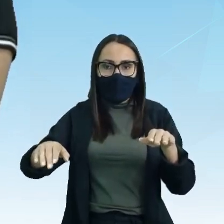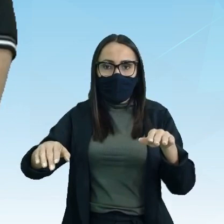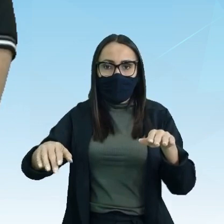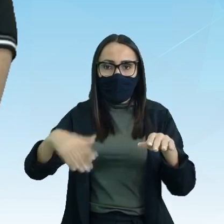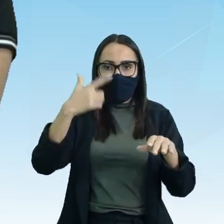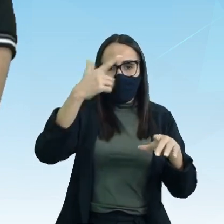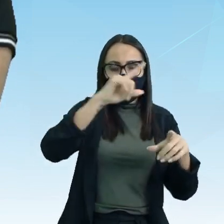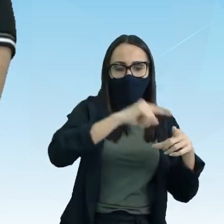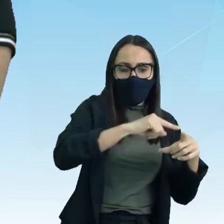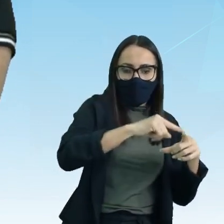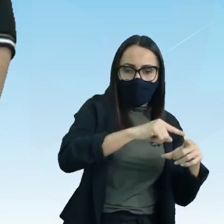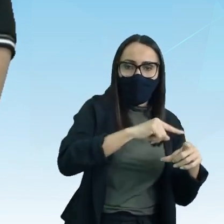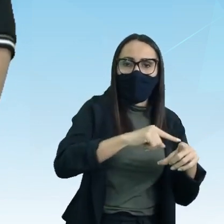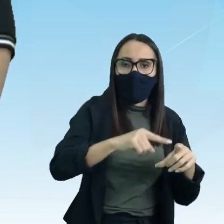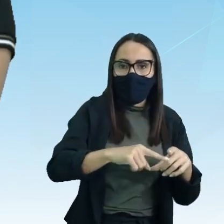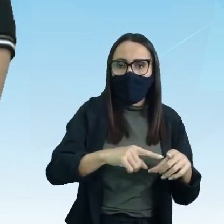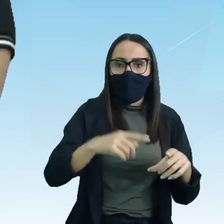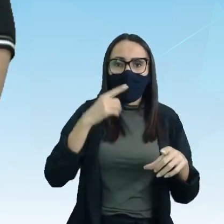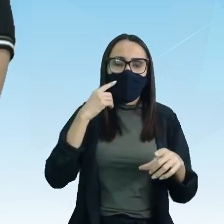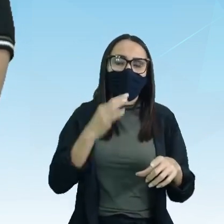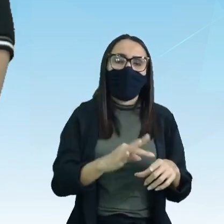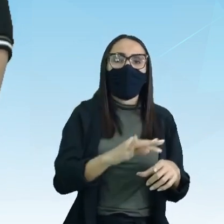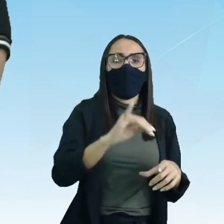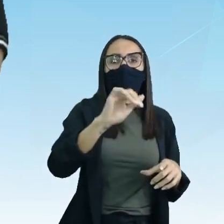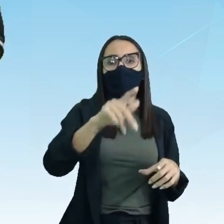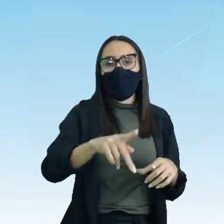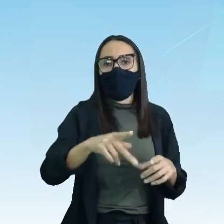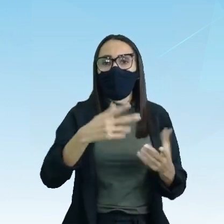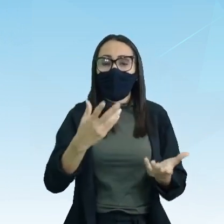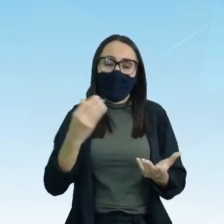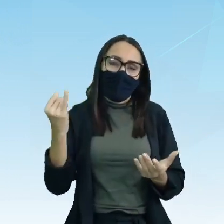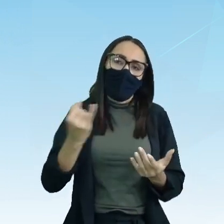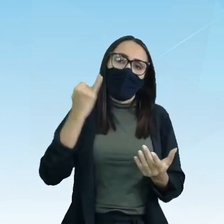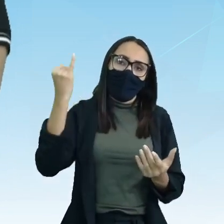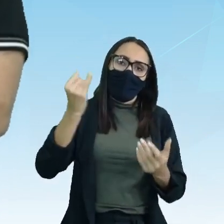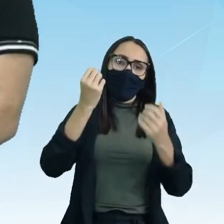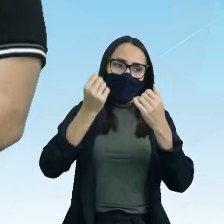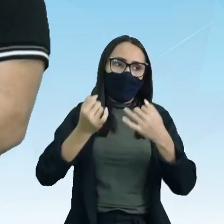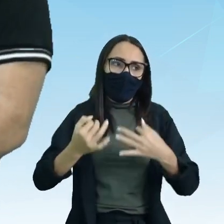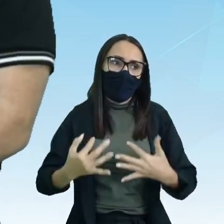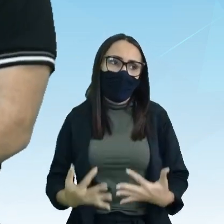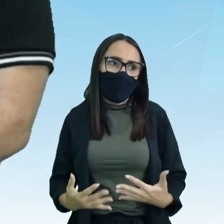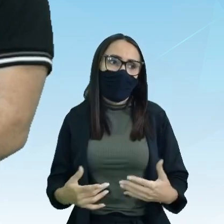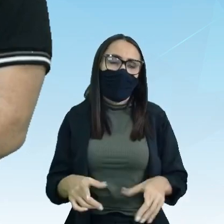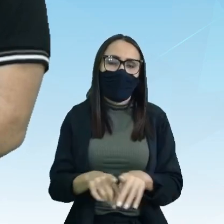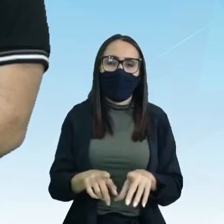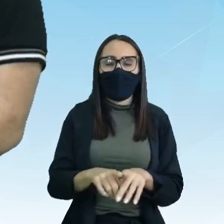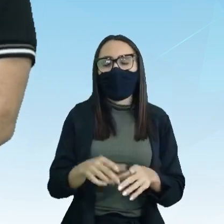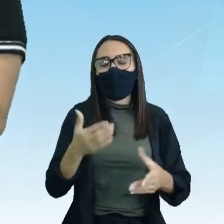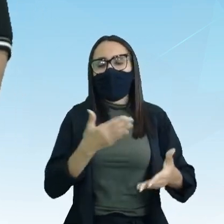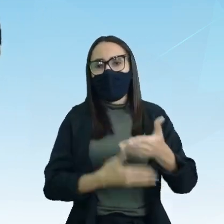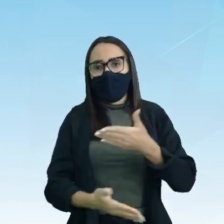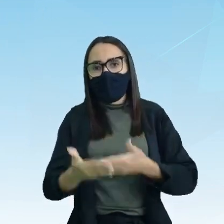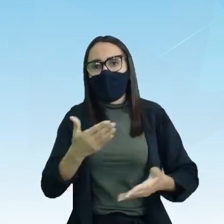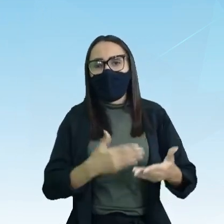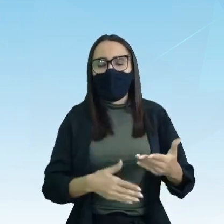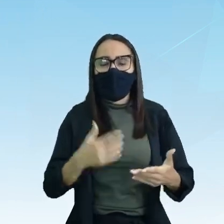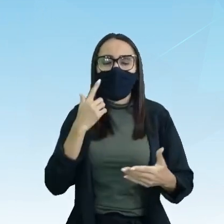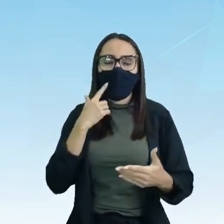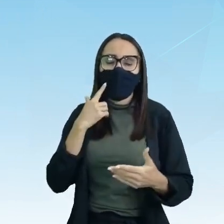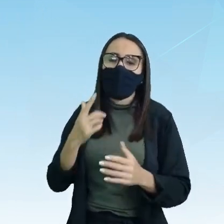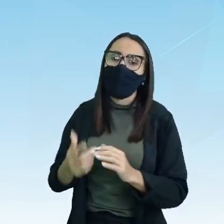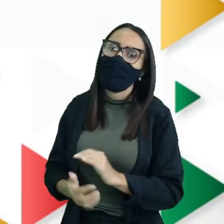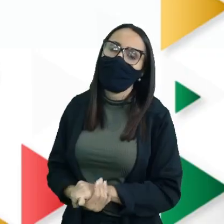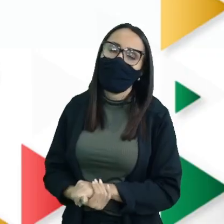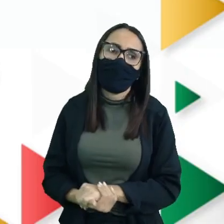bairro, não é isso? Havia o TIP. Então é importante salientar essa questão. essa troca, esse conhecimento. Então, mais uma vez